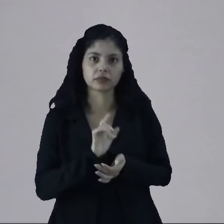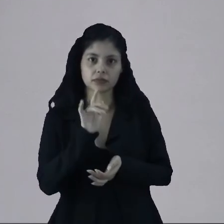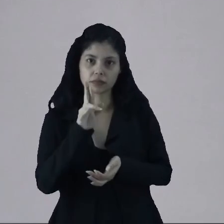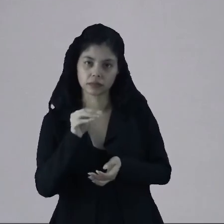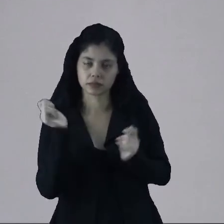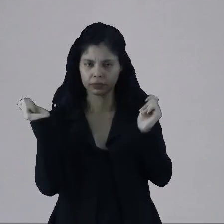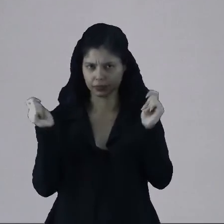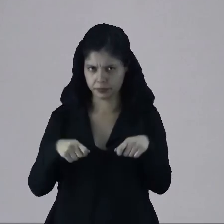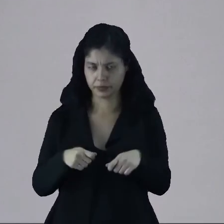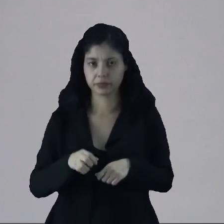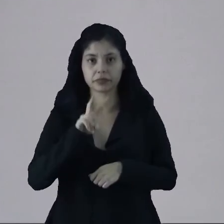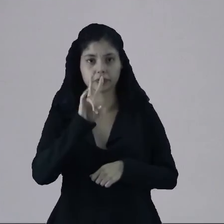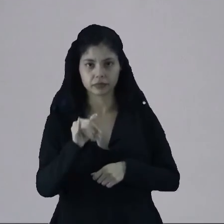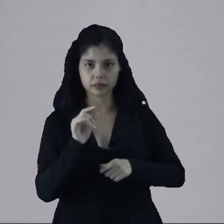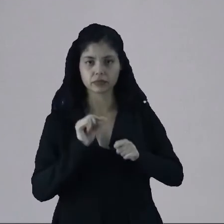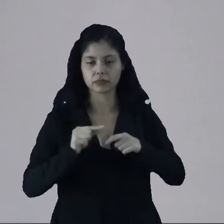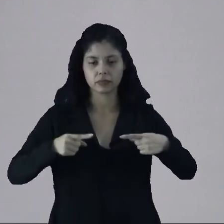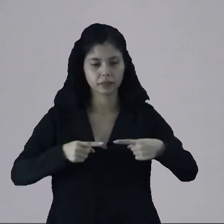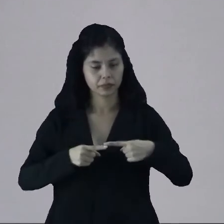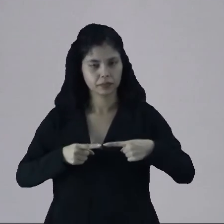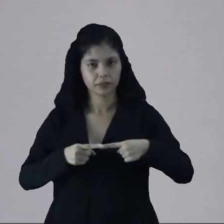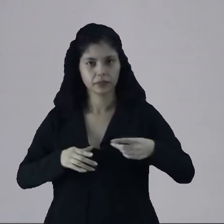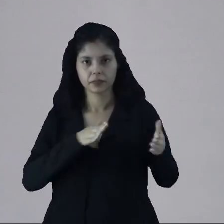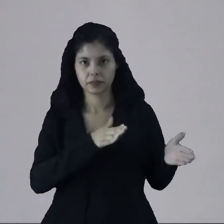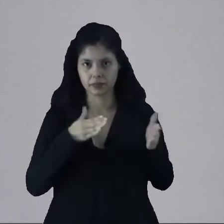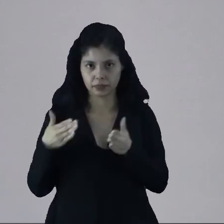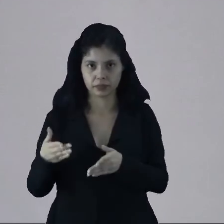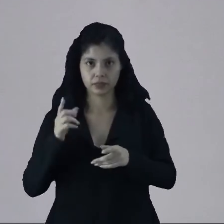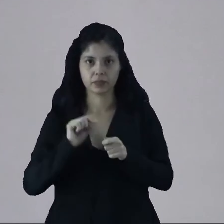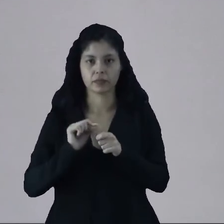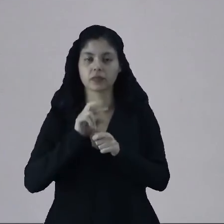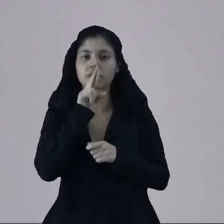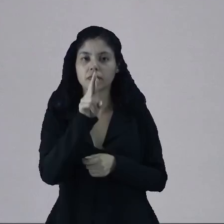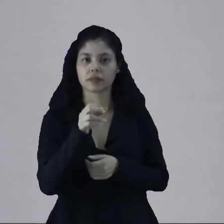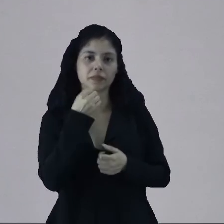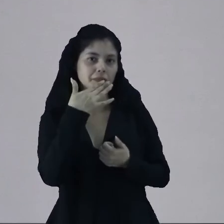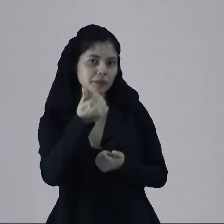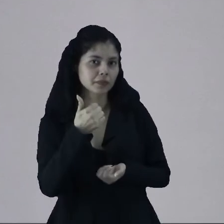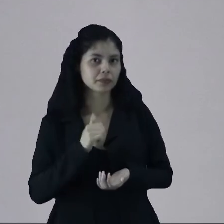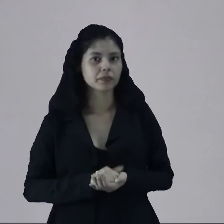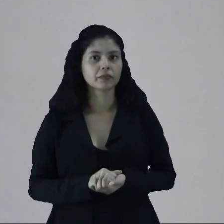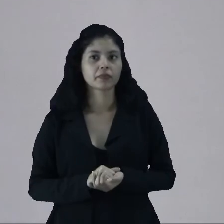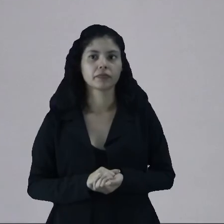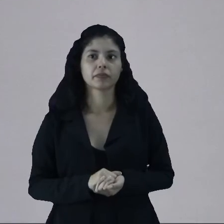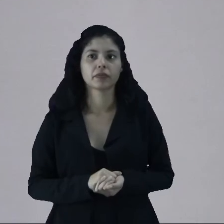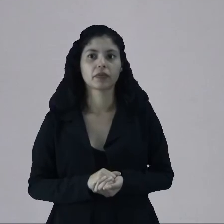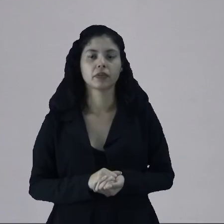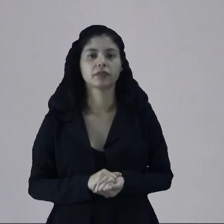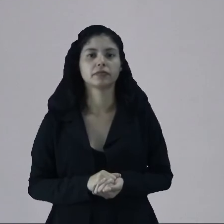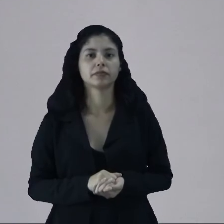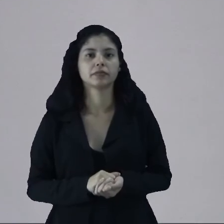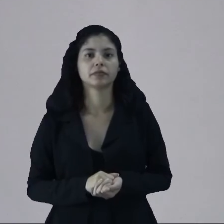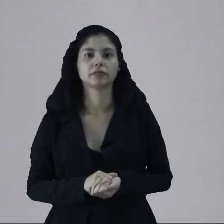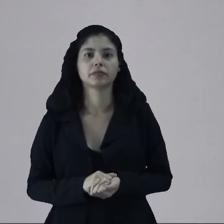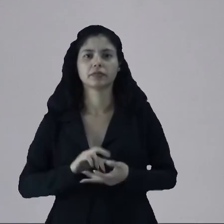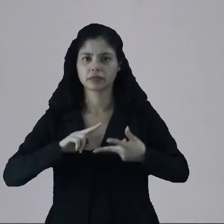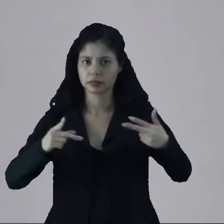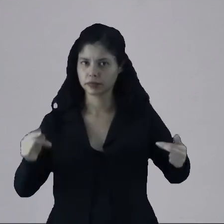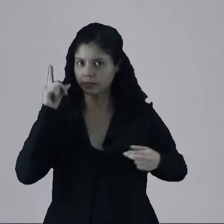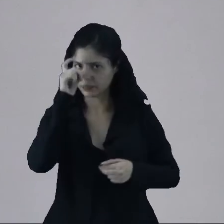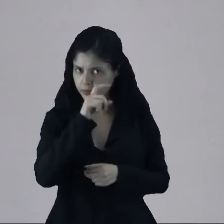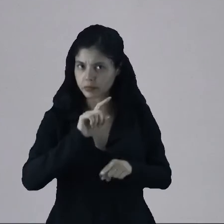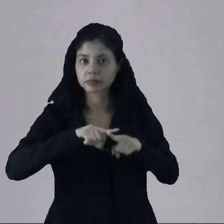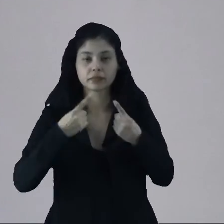alelos possíveis e aí fazer as combinações, a partir daí fazer os cálculos, tudo bem? Então, a genética é difícil?